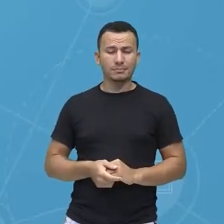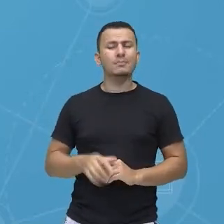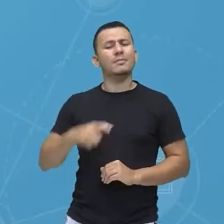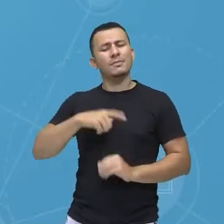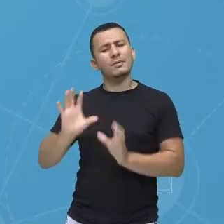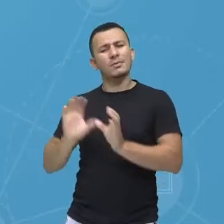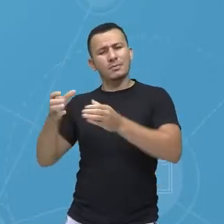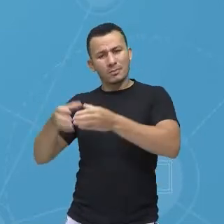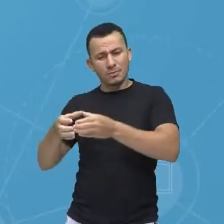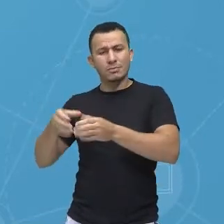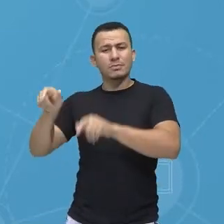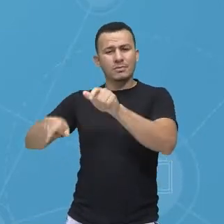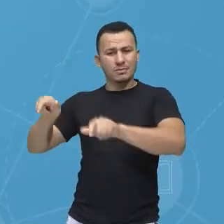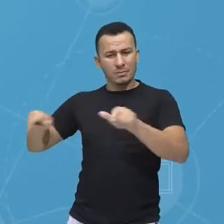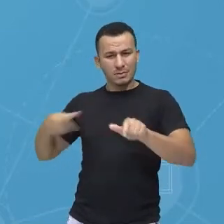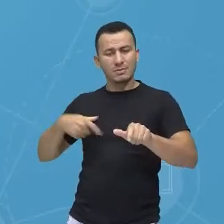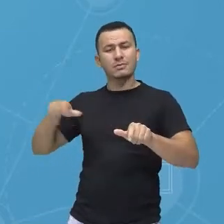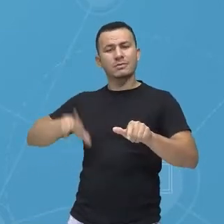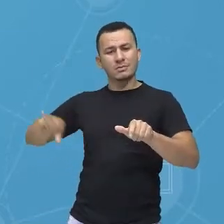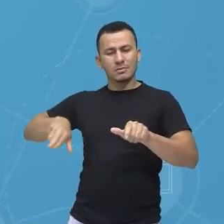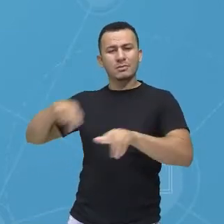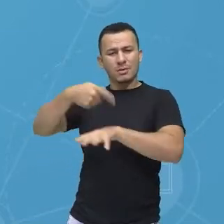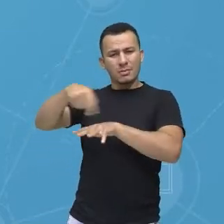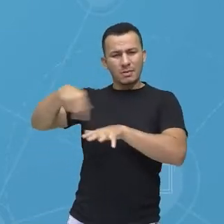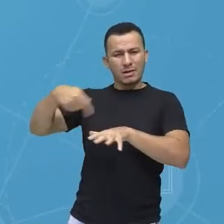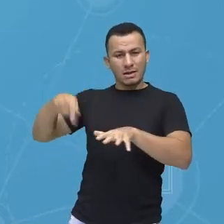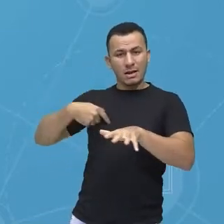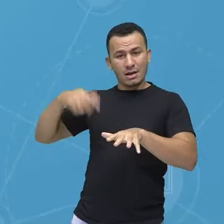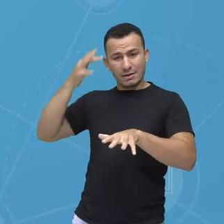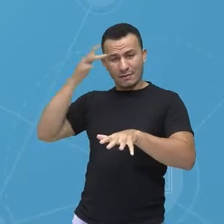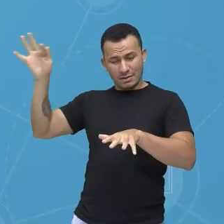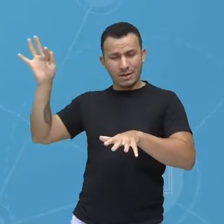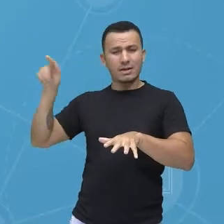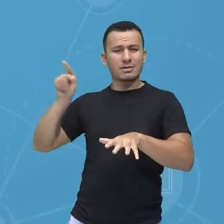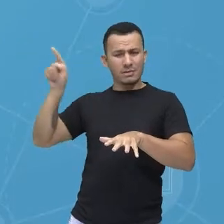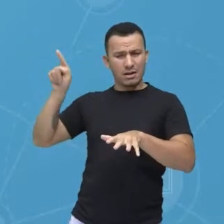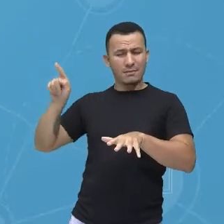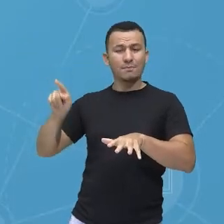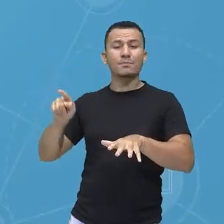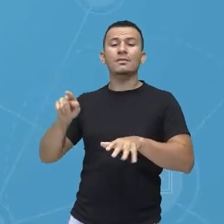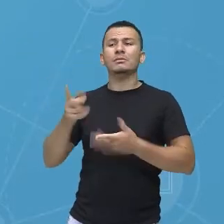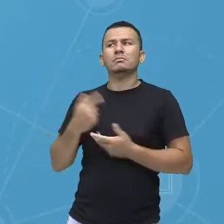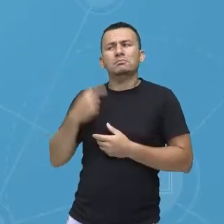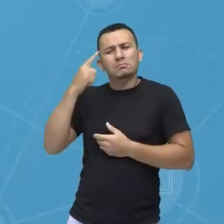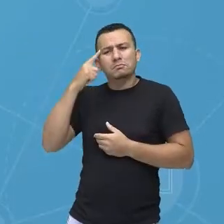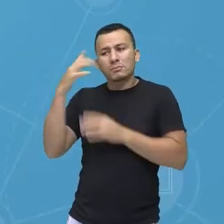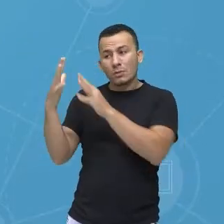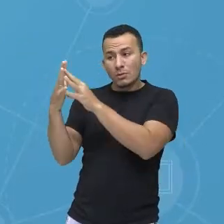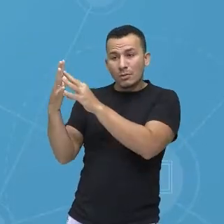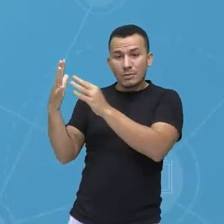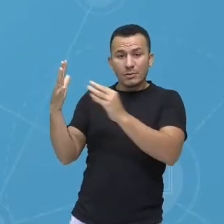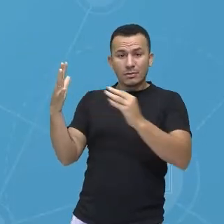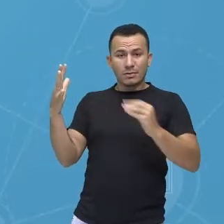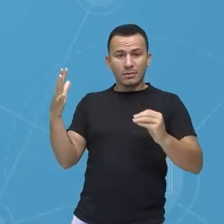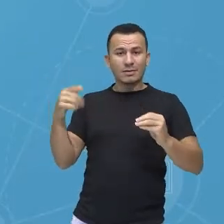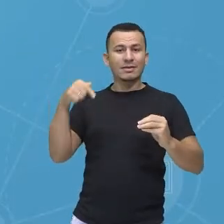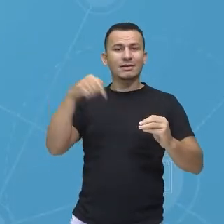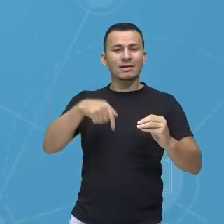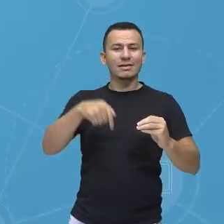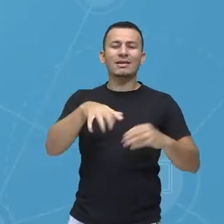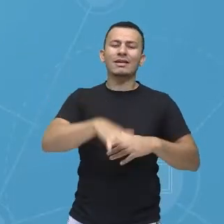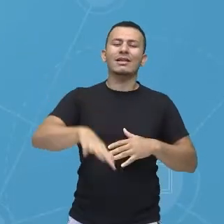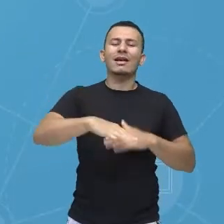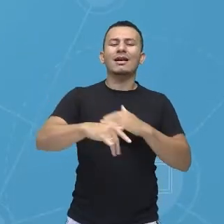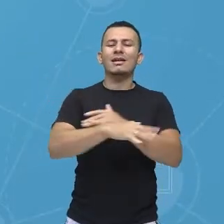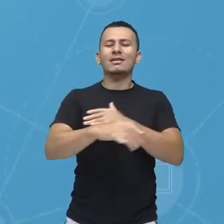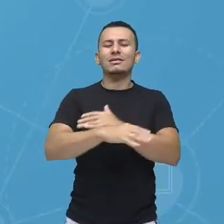grupo de pessoas que eram praticantes da modalidade francesa de ginástica, resolveu aplicar isso no meio urbano,